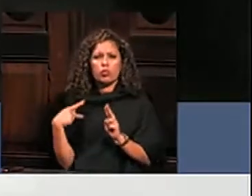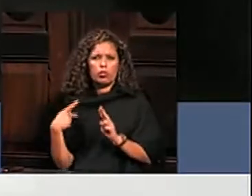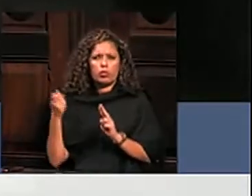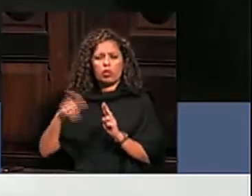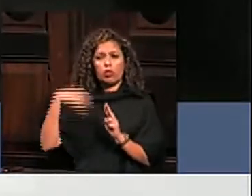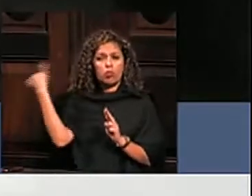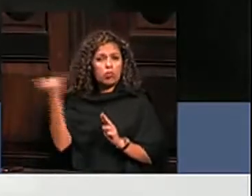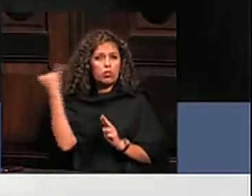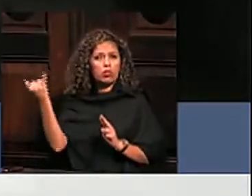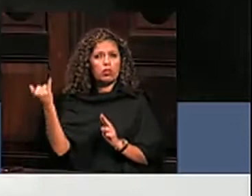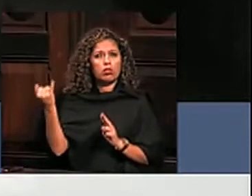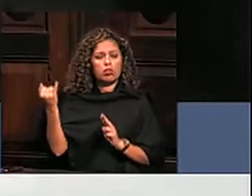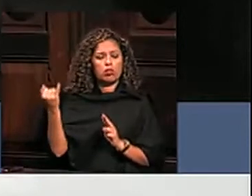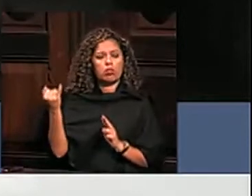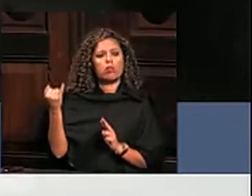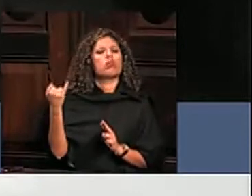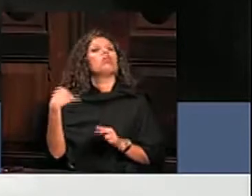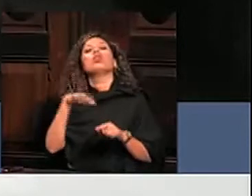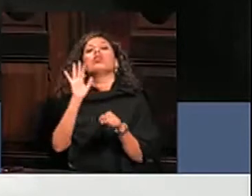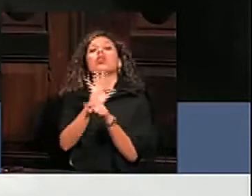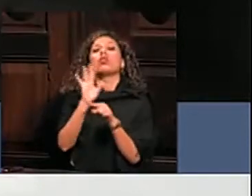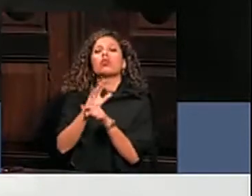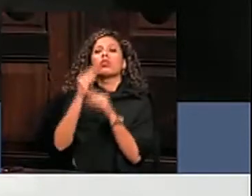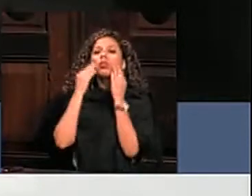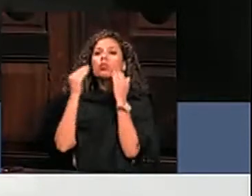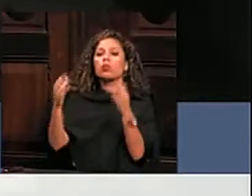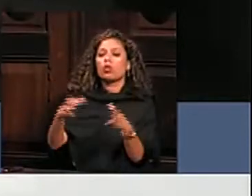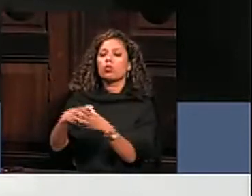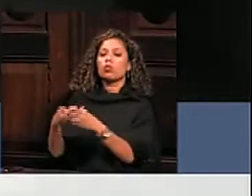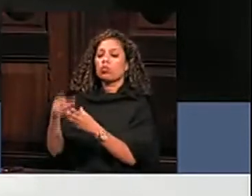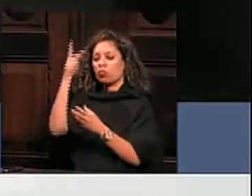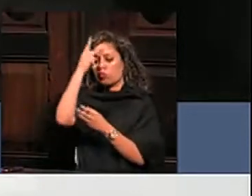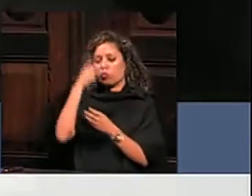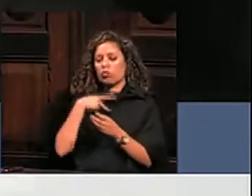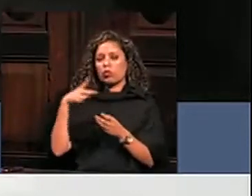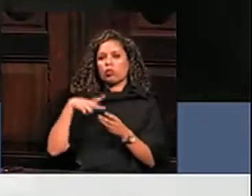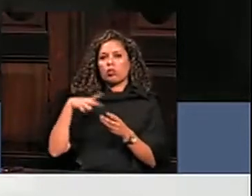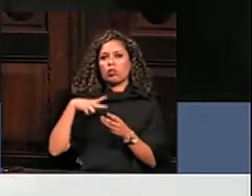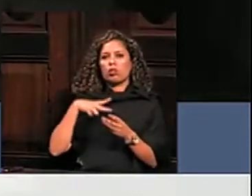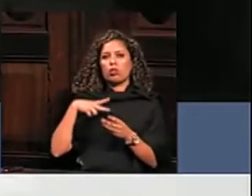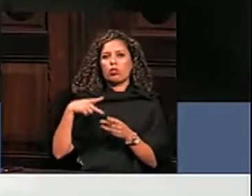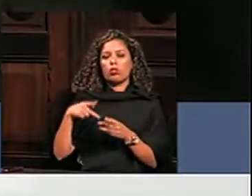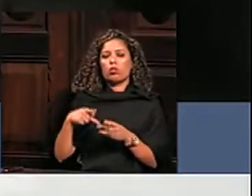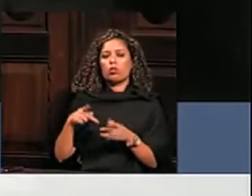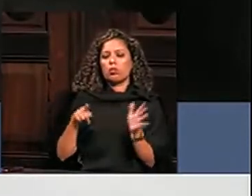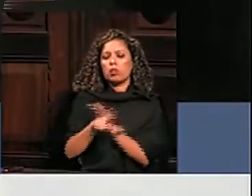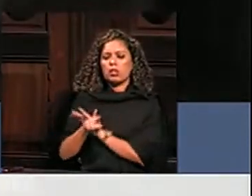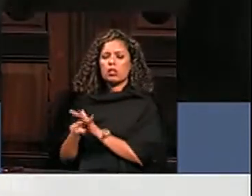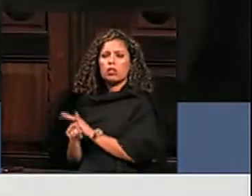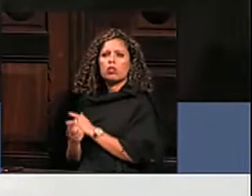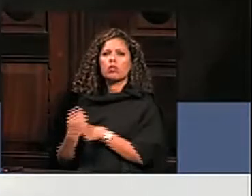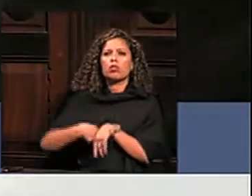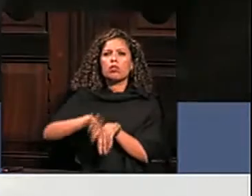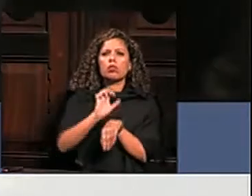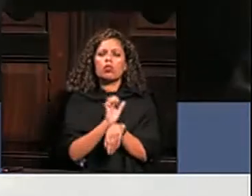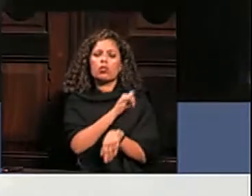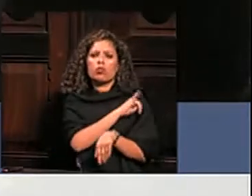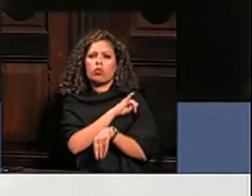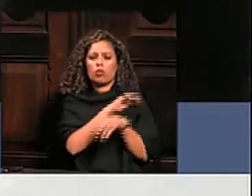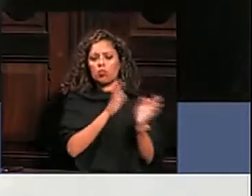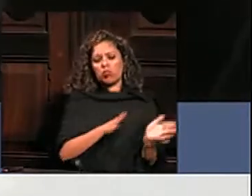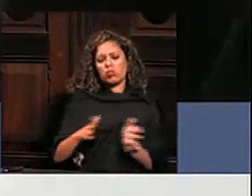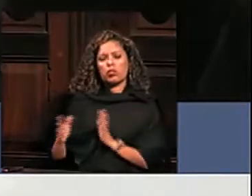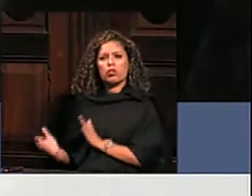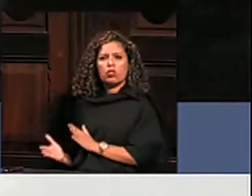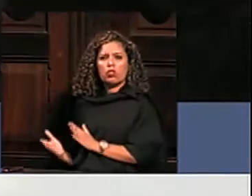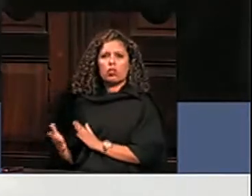os mecanismos independentes, técnicos, de controle da execução do orçamento público, da